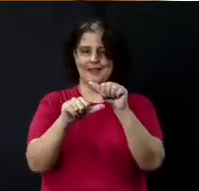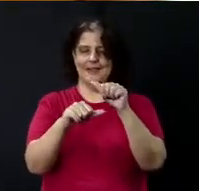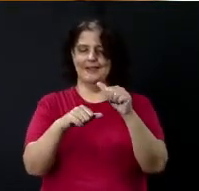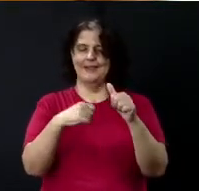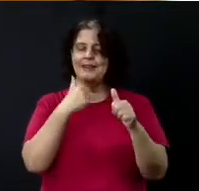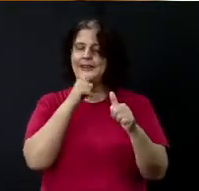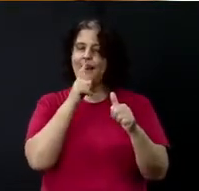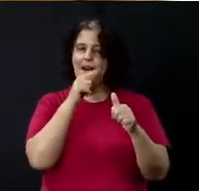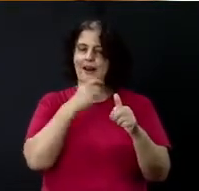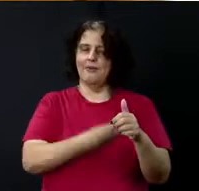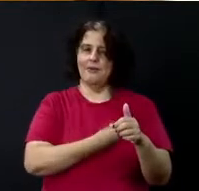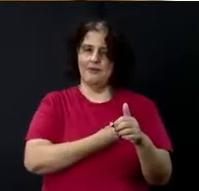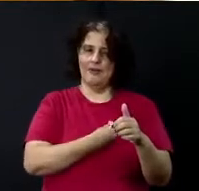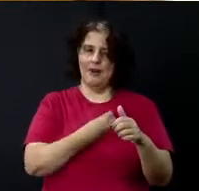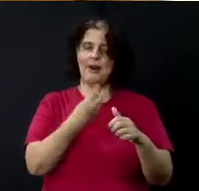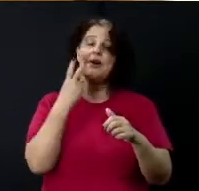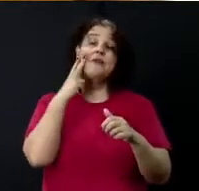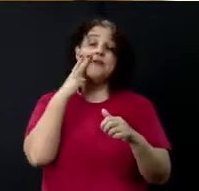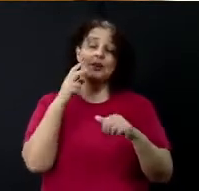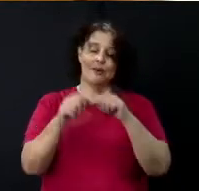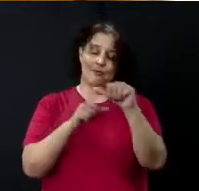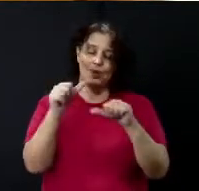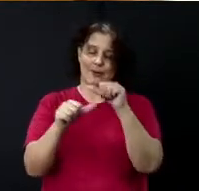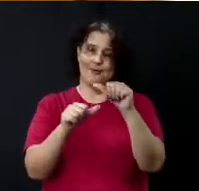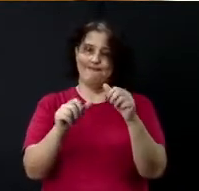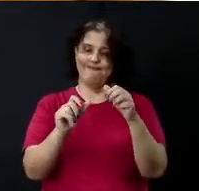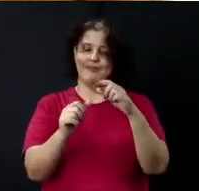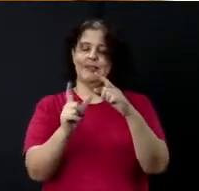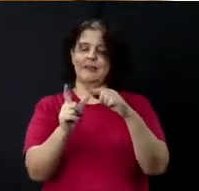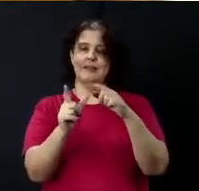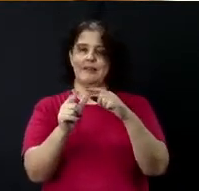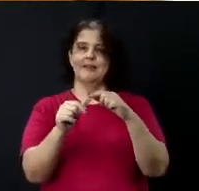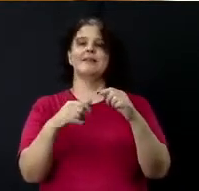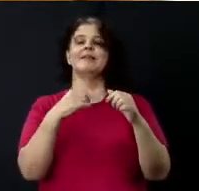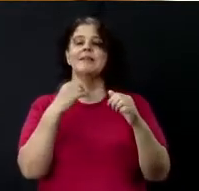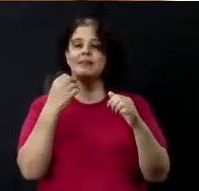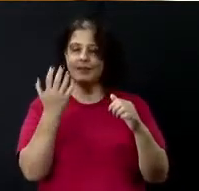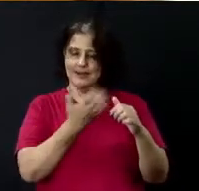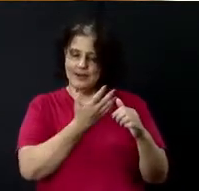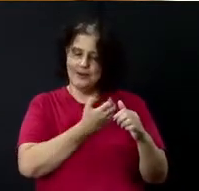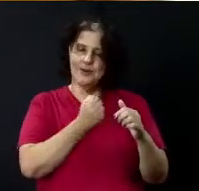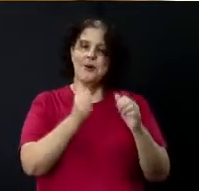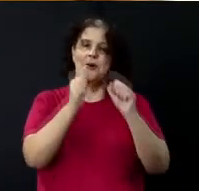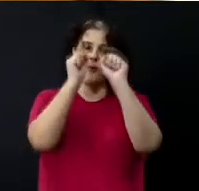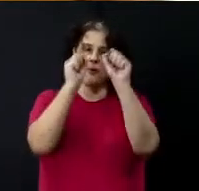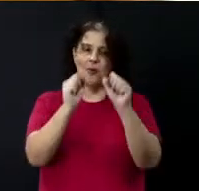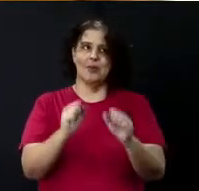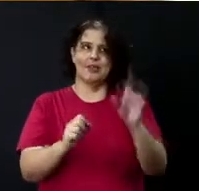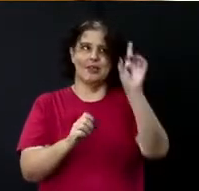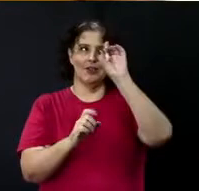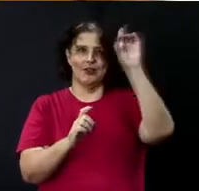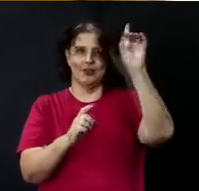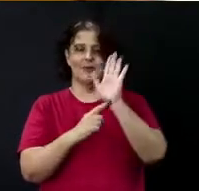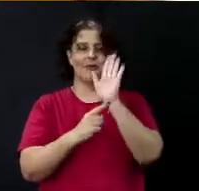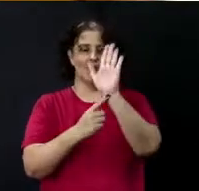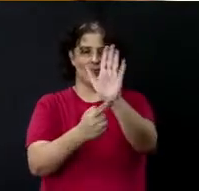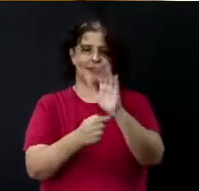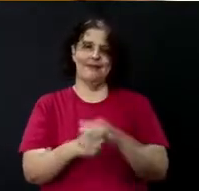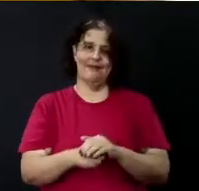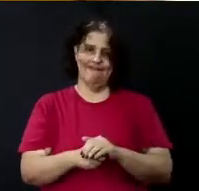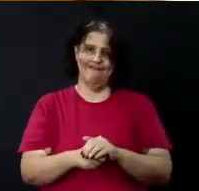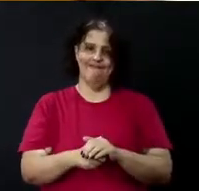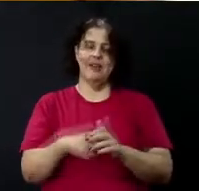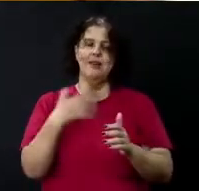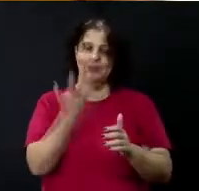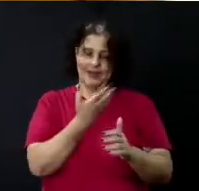demonstrando que a salvação tem causa. A causa é o poder de Deus. Deus salva por